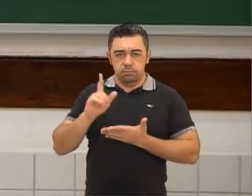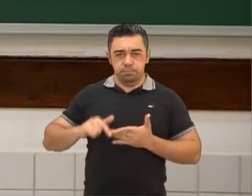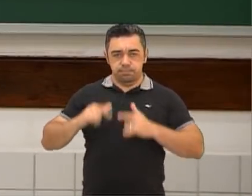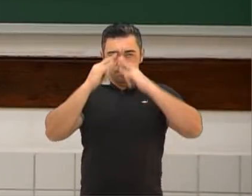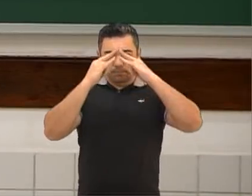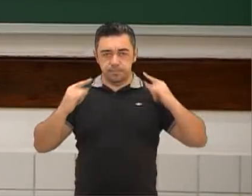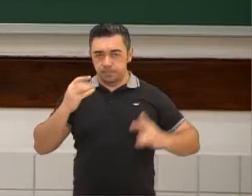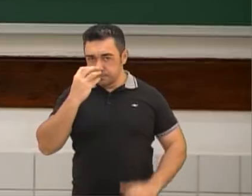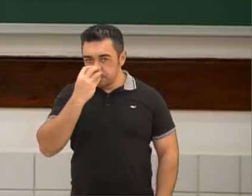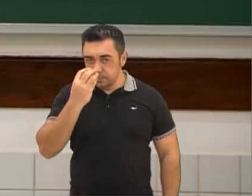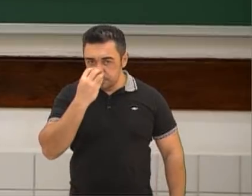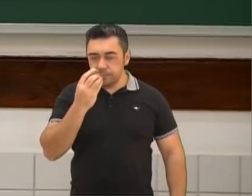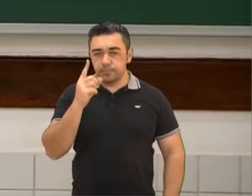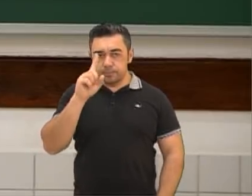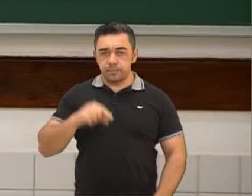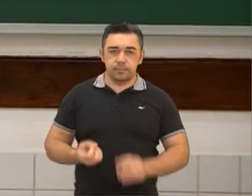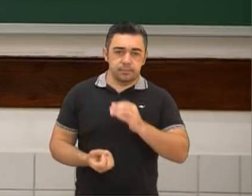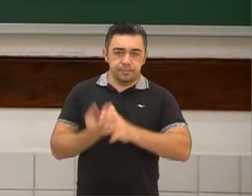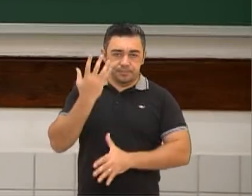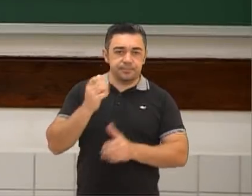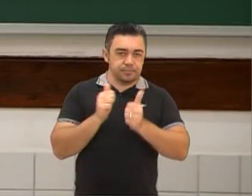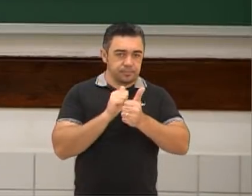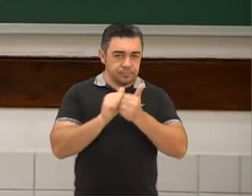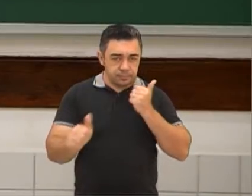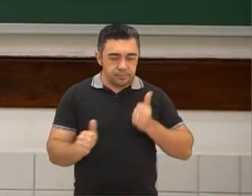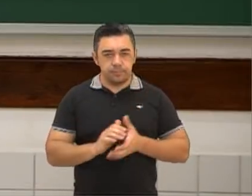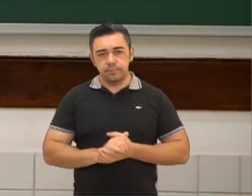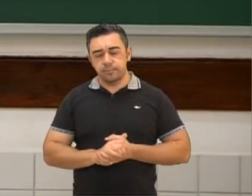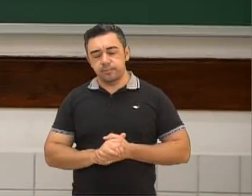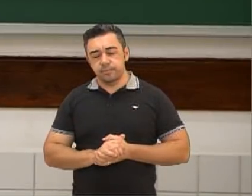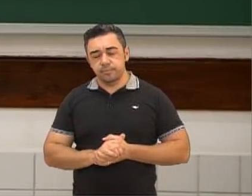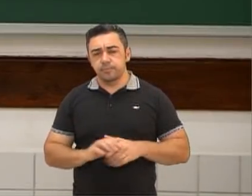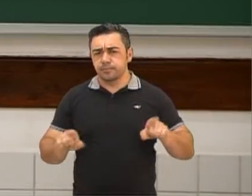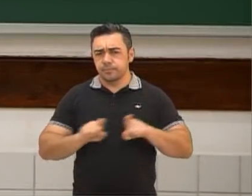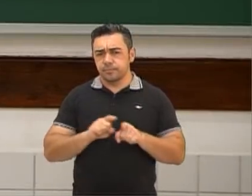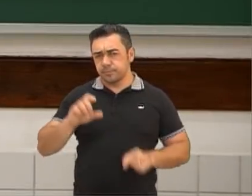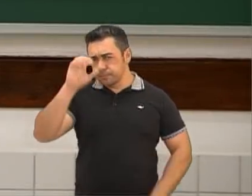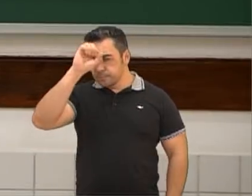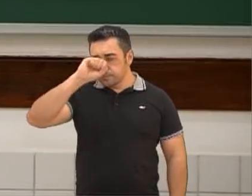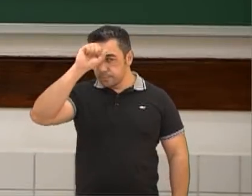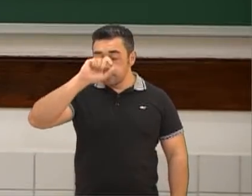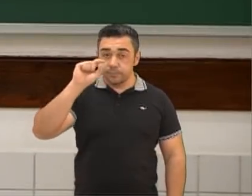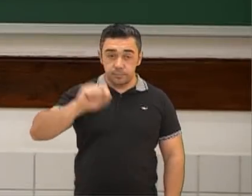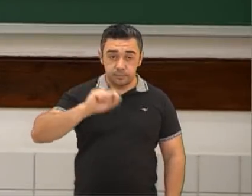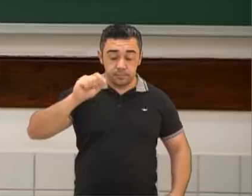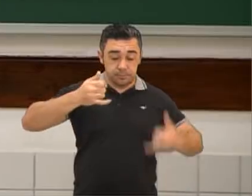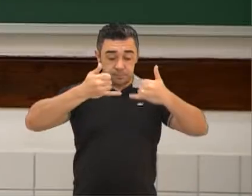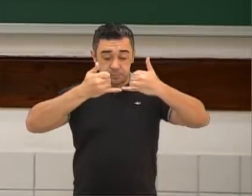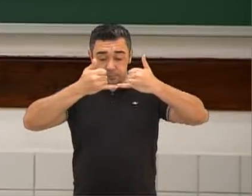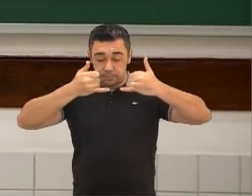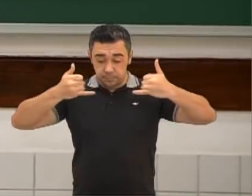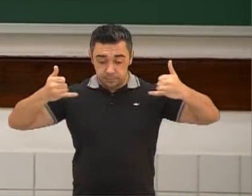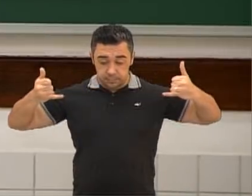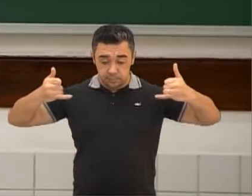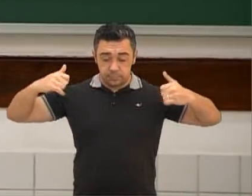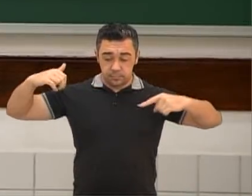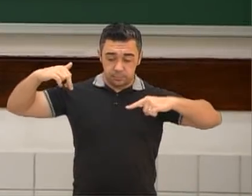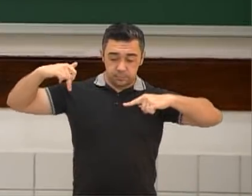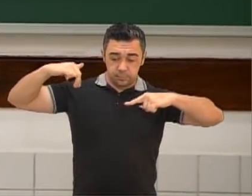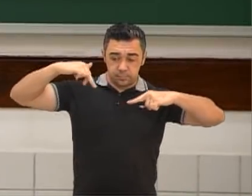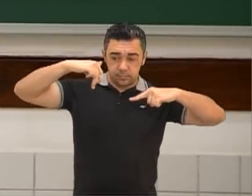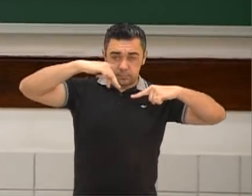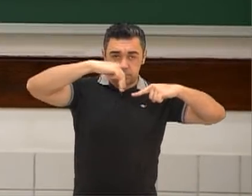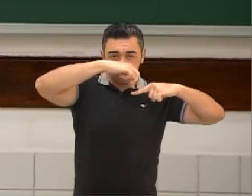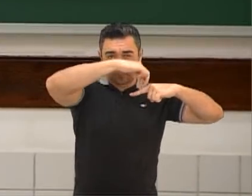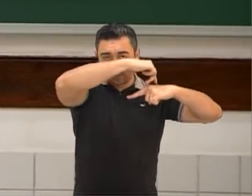se criou um esporte, o trampolim acrobático. Também aprendemos que a partir da corda bamba do circo,